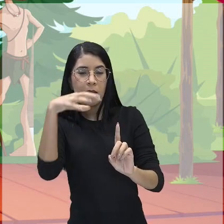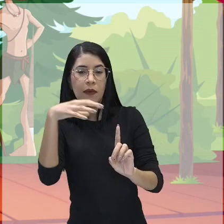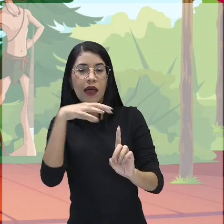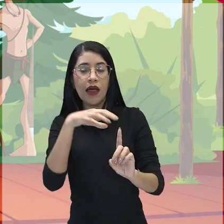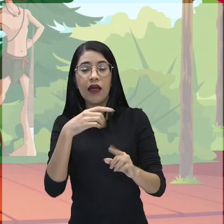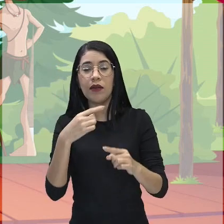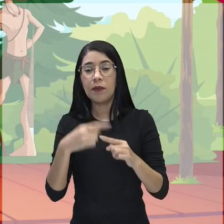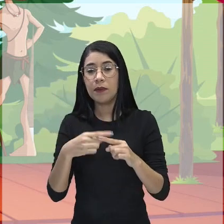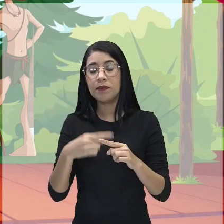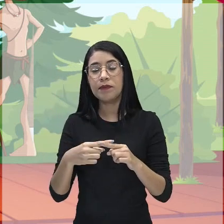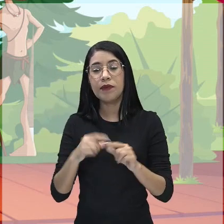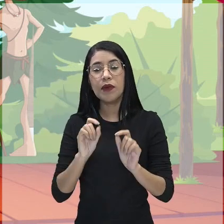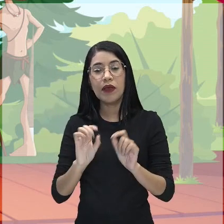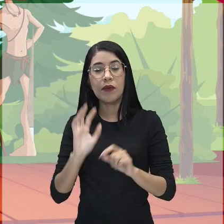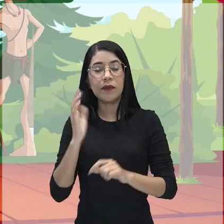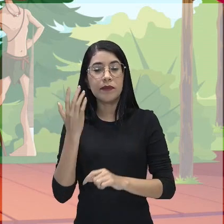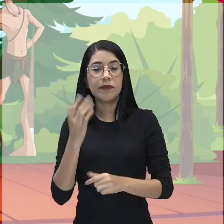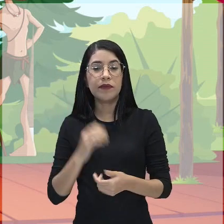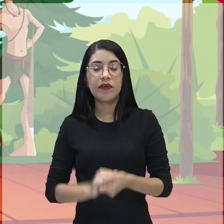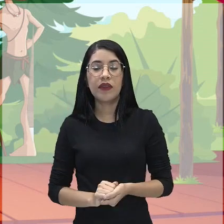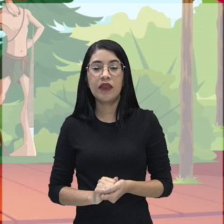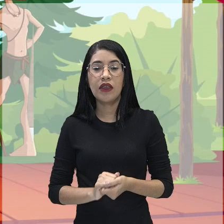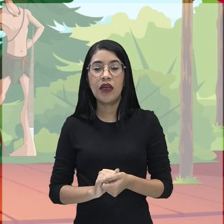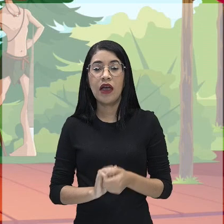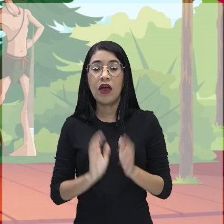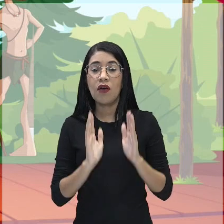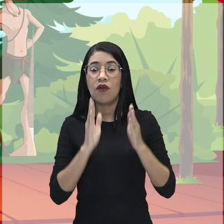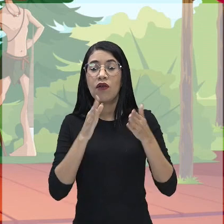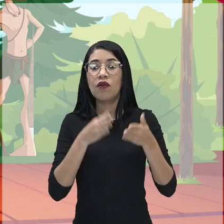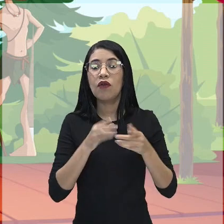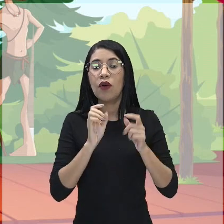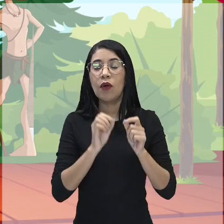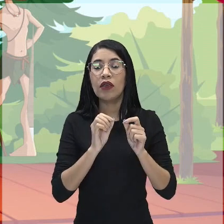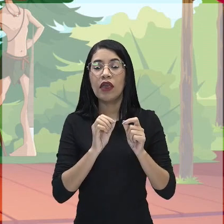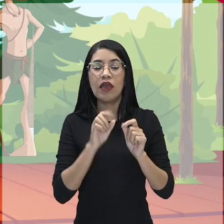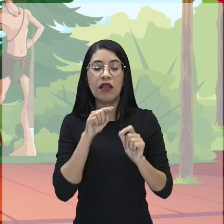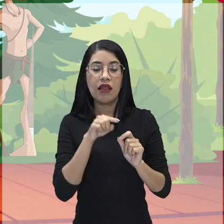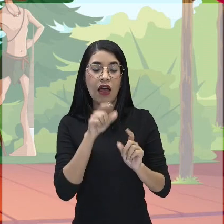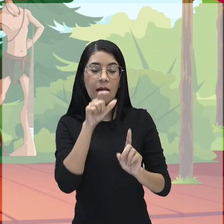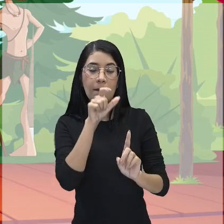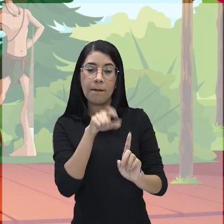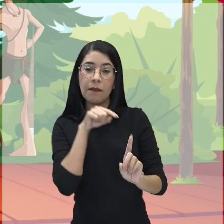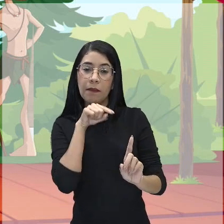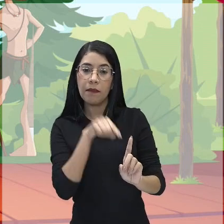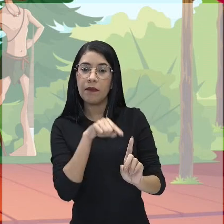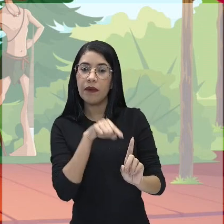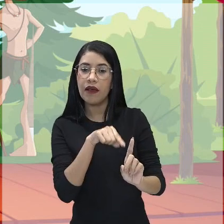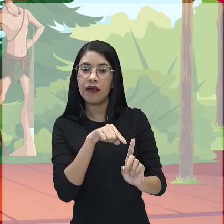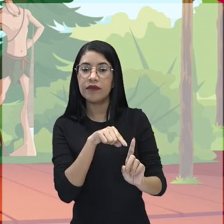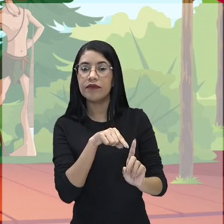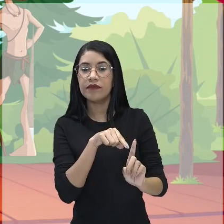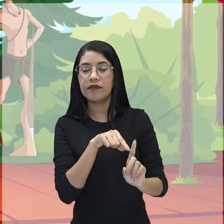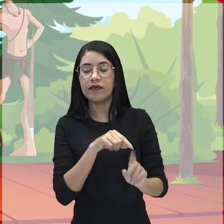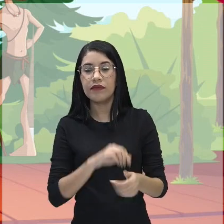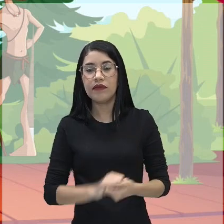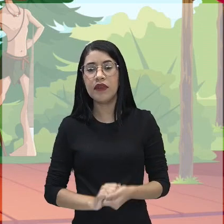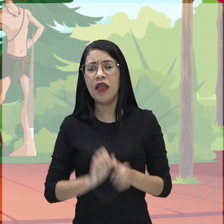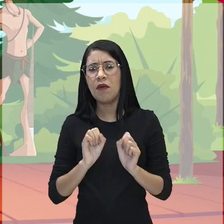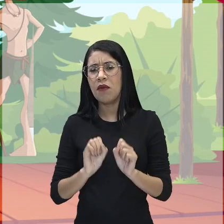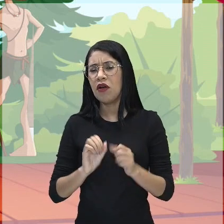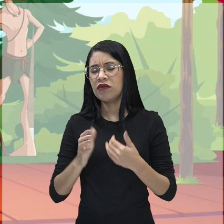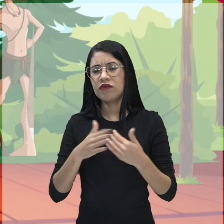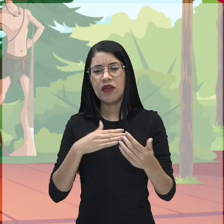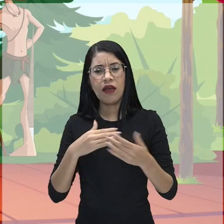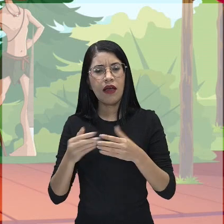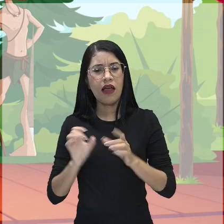quê? Justamente a intenção é chamar a atenção do público para aquele foco. Pode estar acontecendo